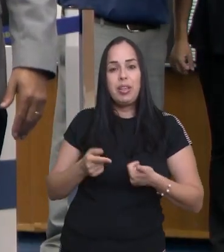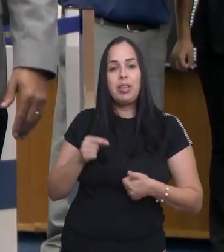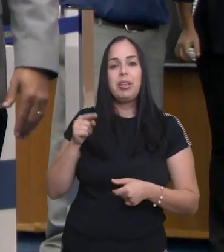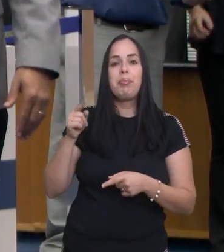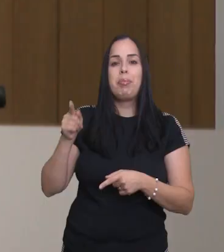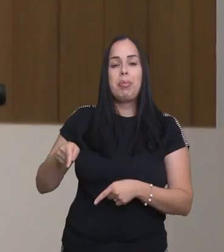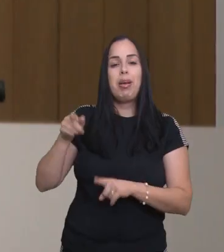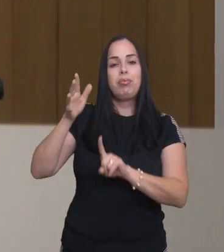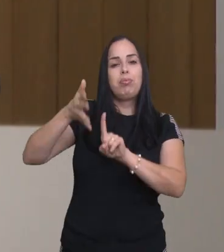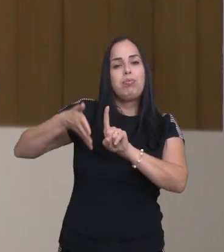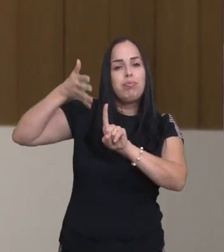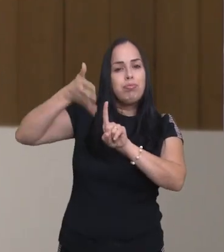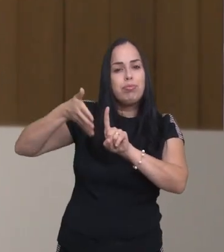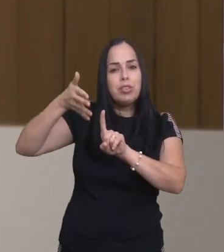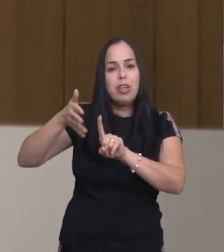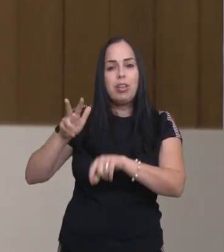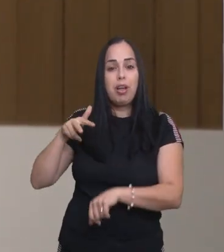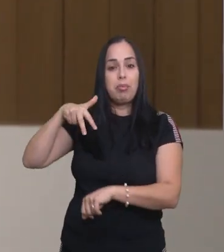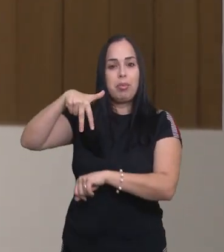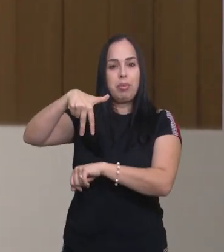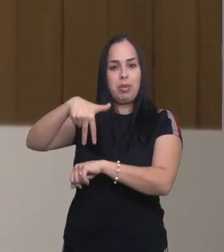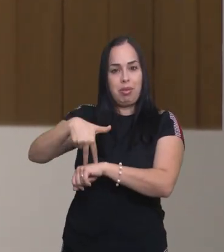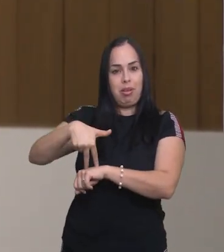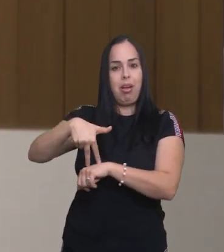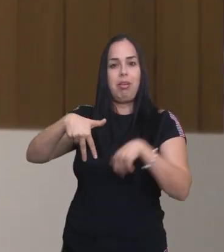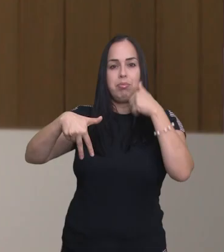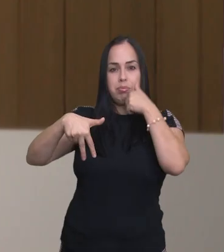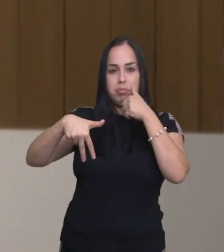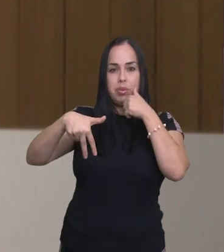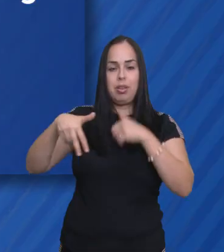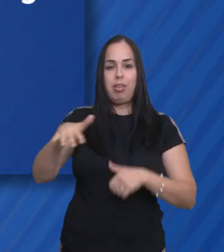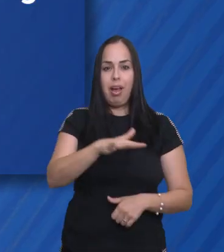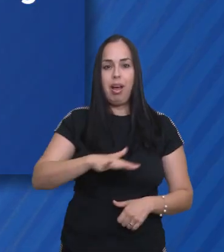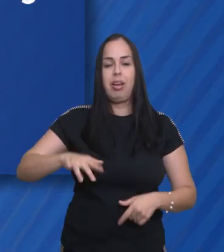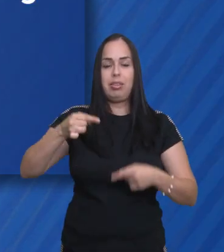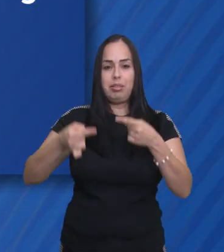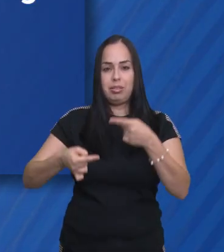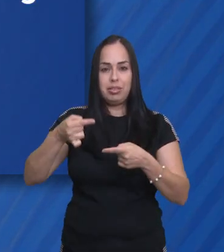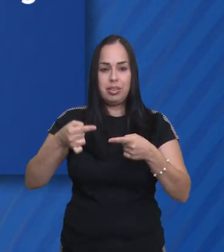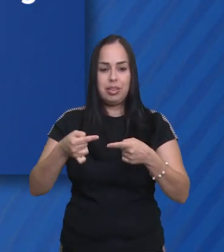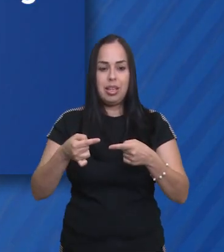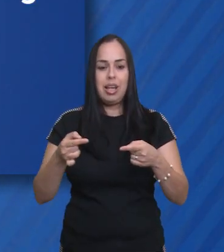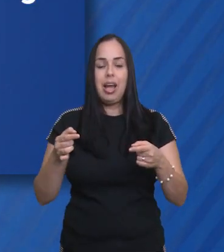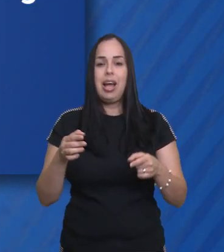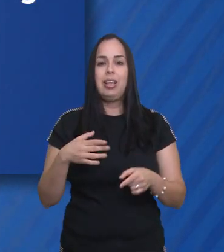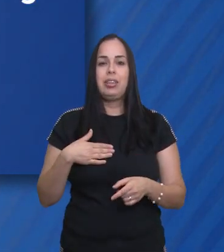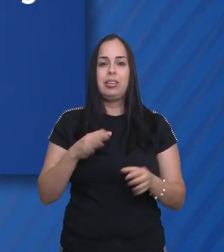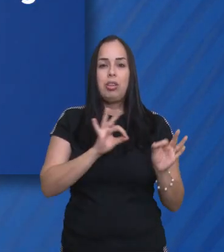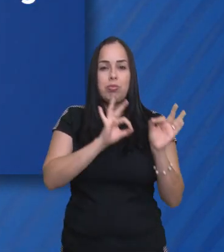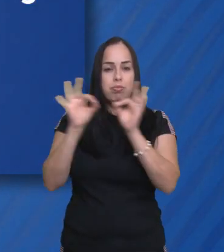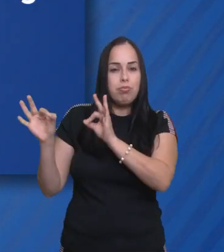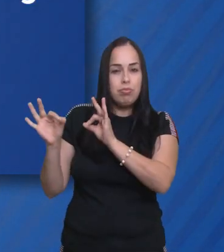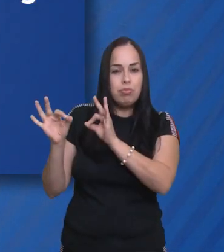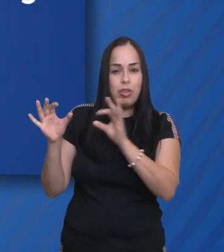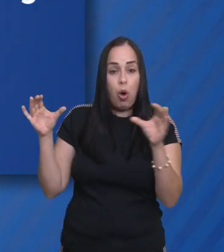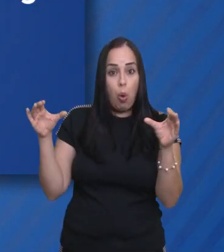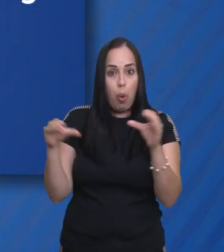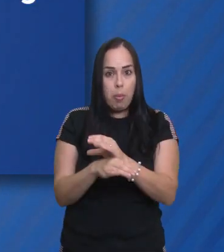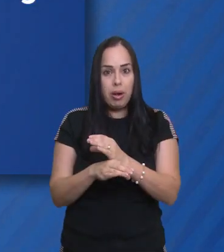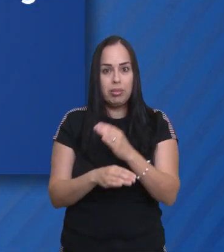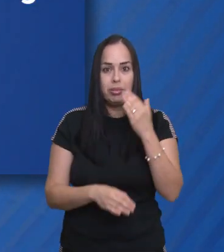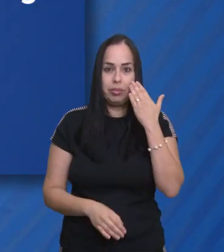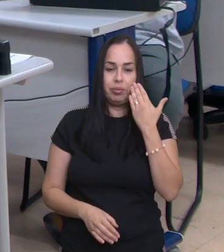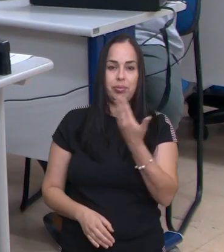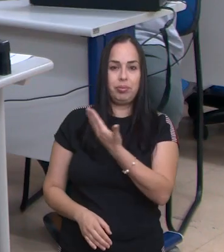para ministrar uma palestra sobre a representação das mulheres na política. A sessão na íntegra você confere no nosso canal do